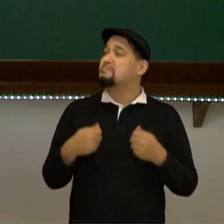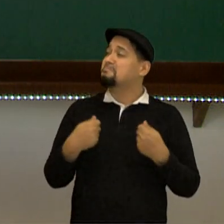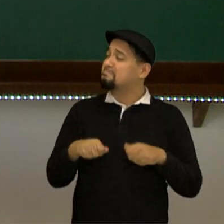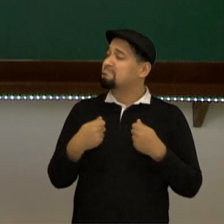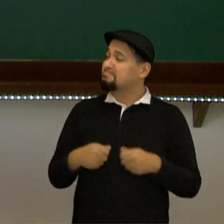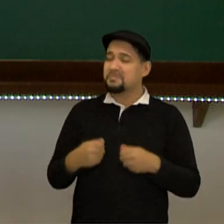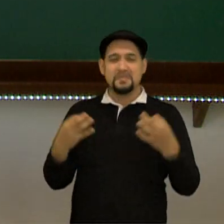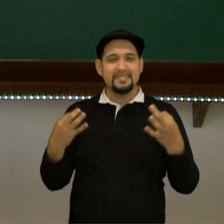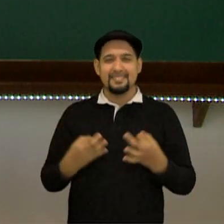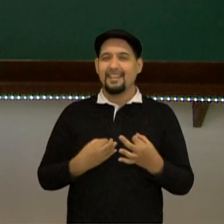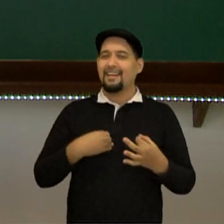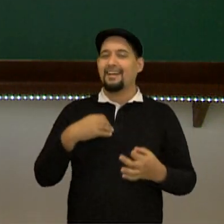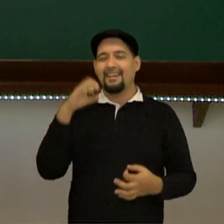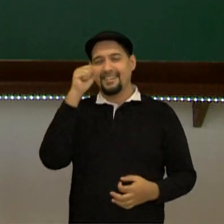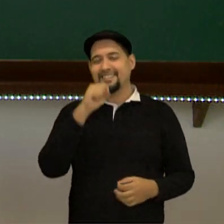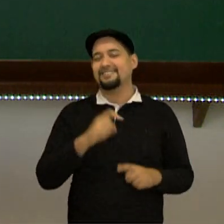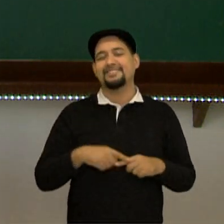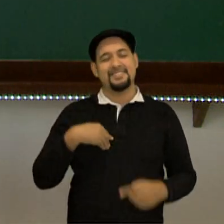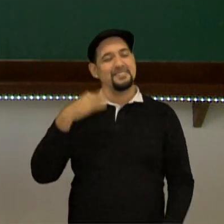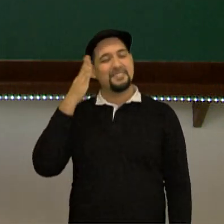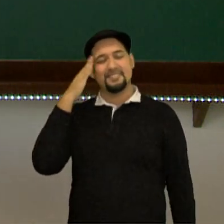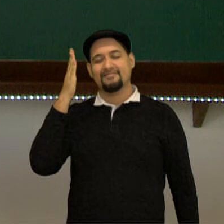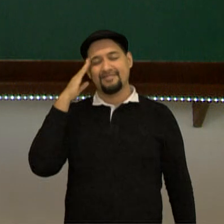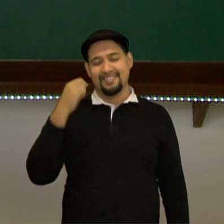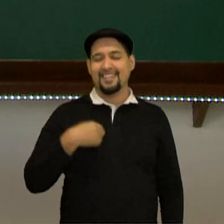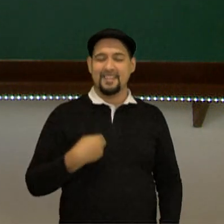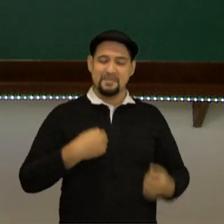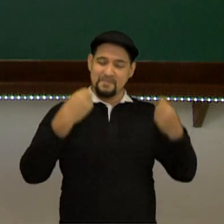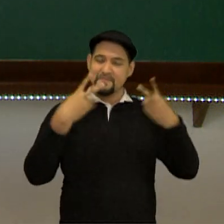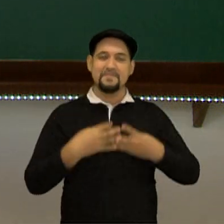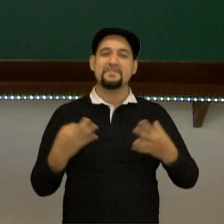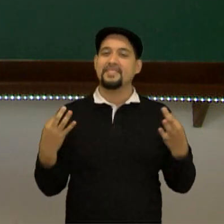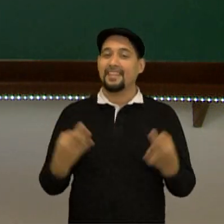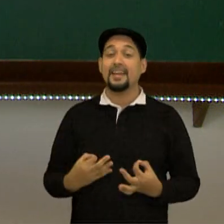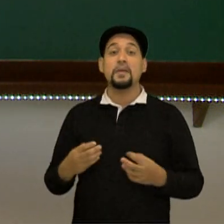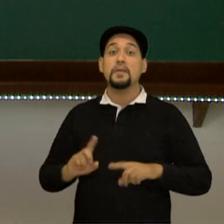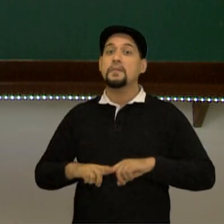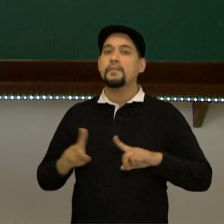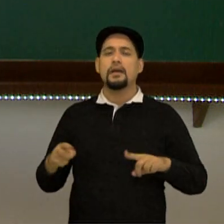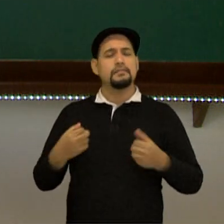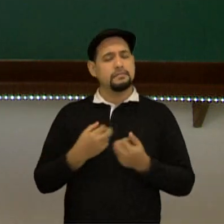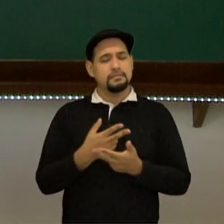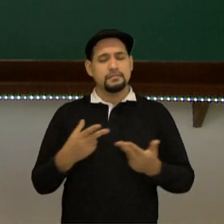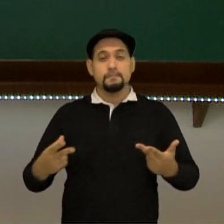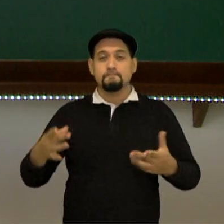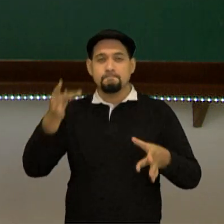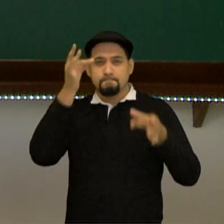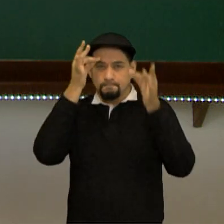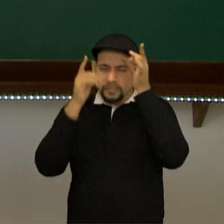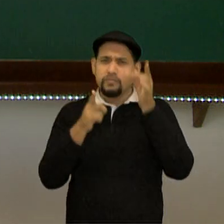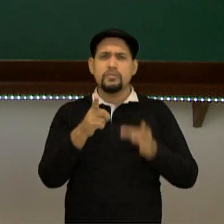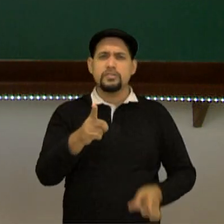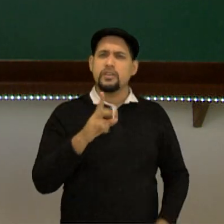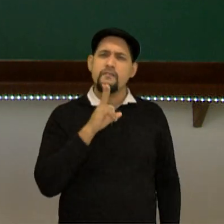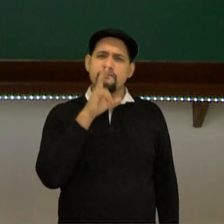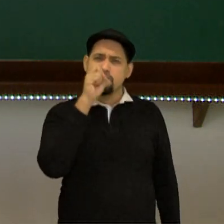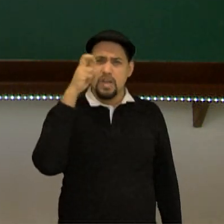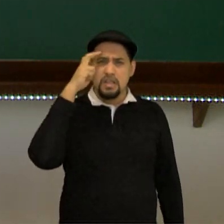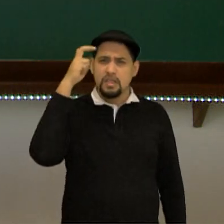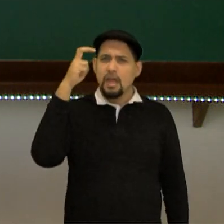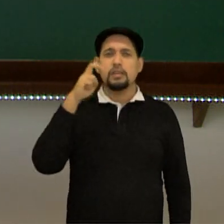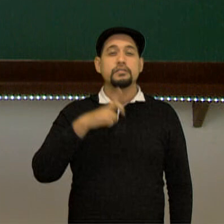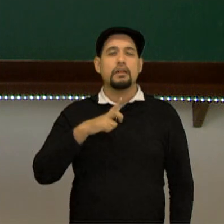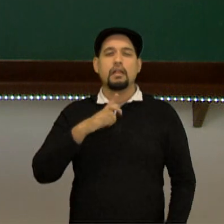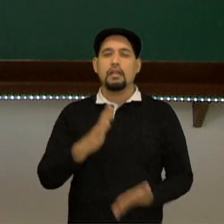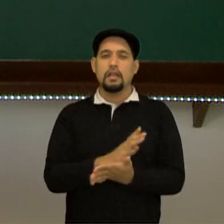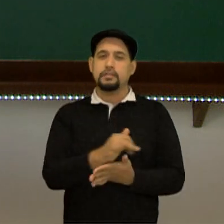teria me perdido. Eu sei. E de tanta competência que você eu separei aqui